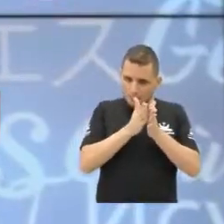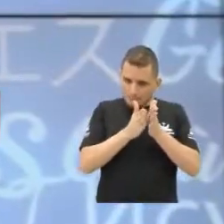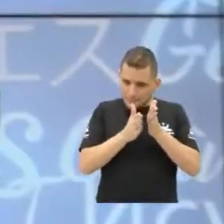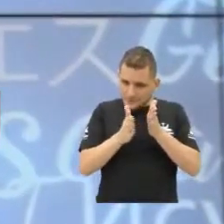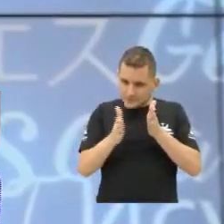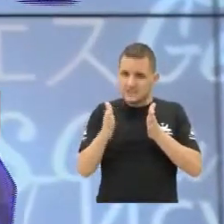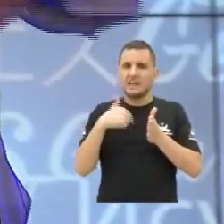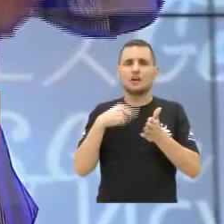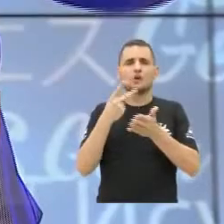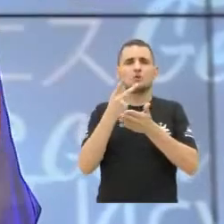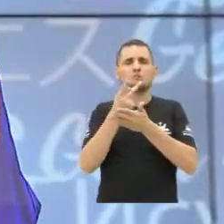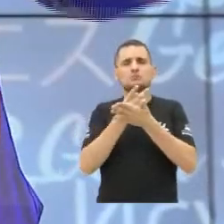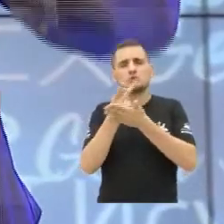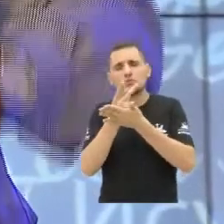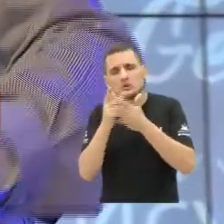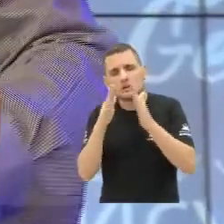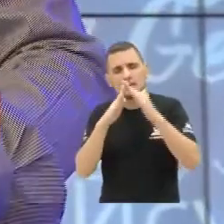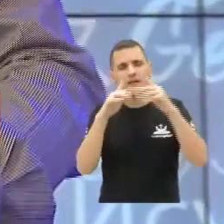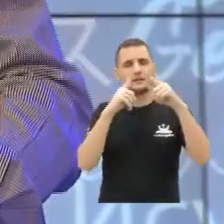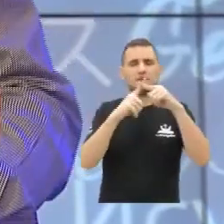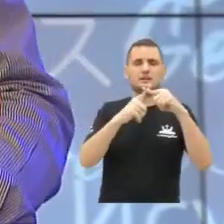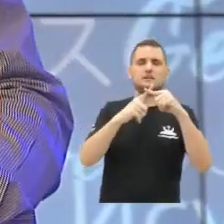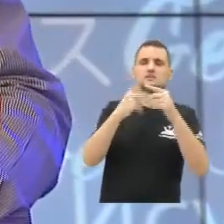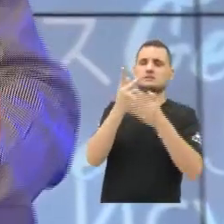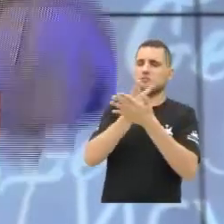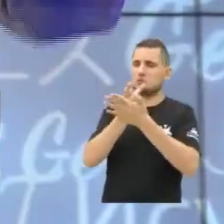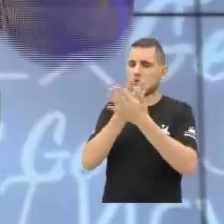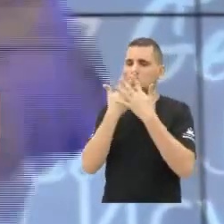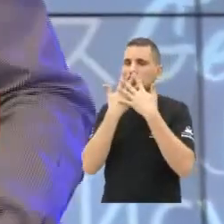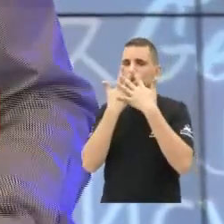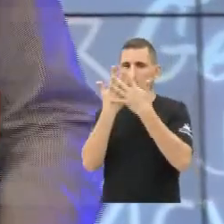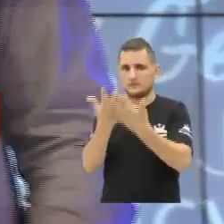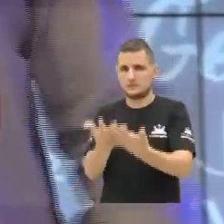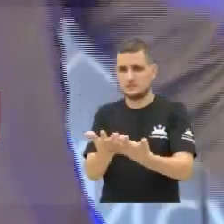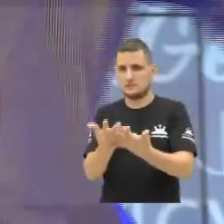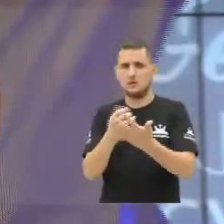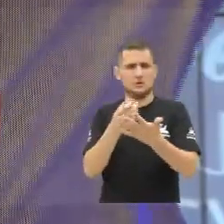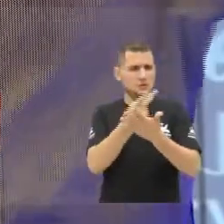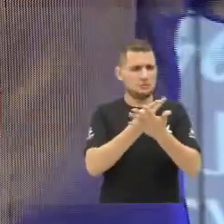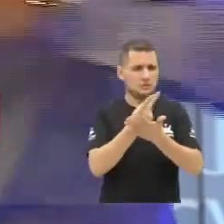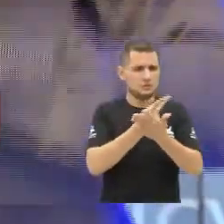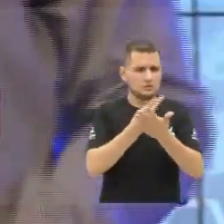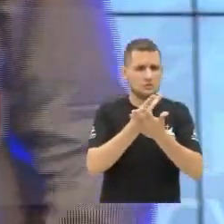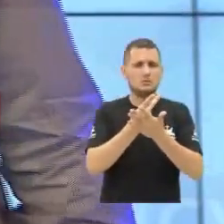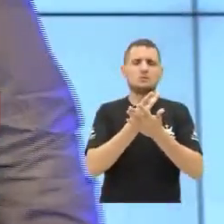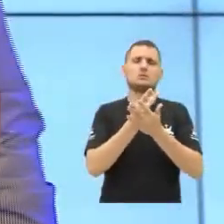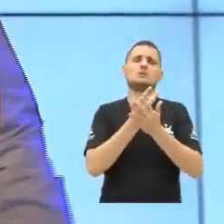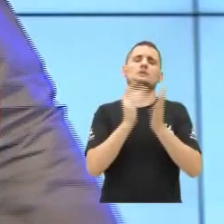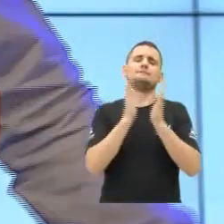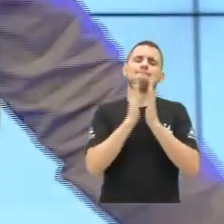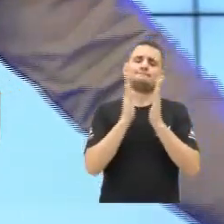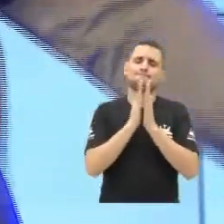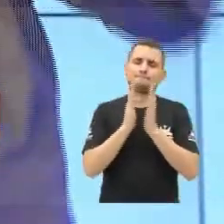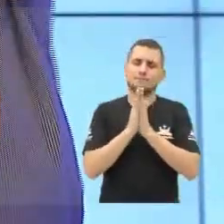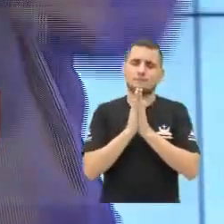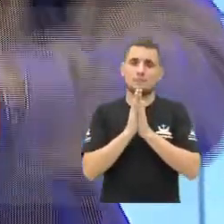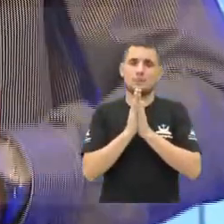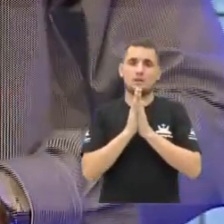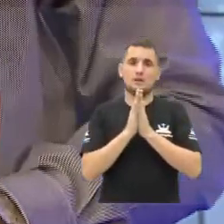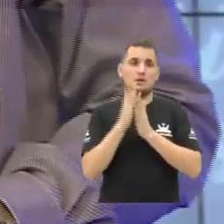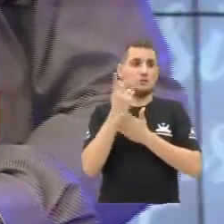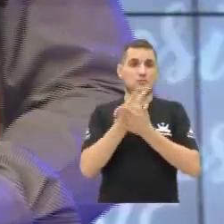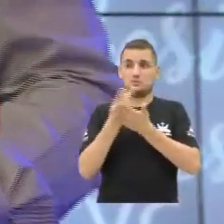igreja, buscando a confissão, buscando a oração, buscando sair, buscando não me isolar,